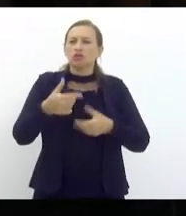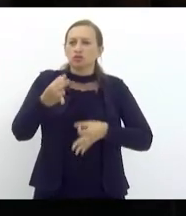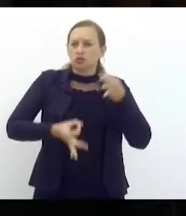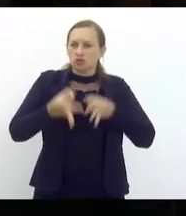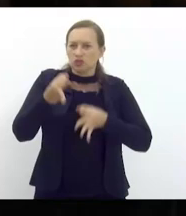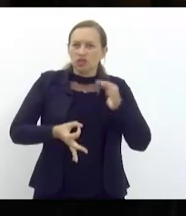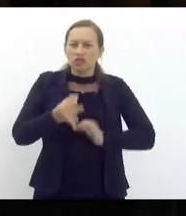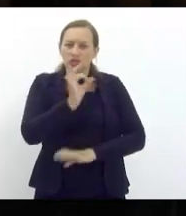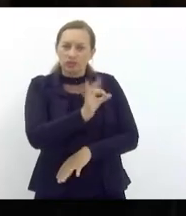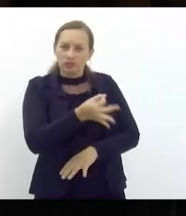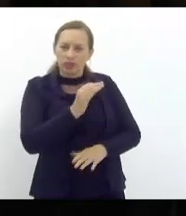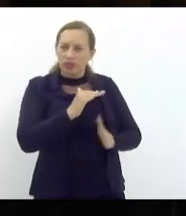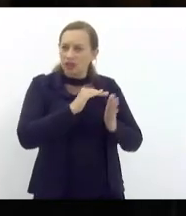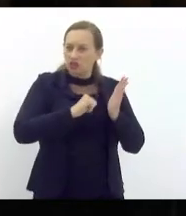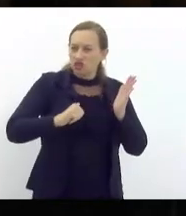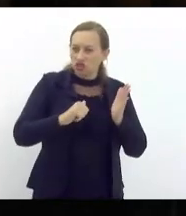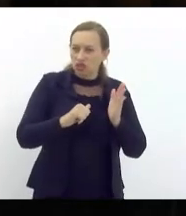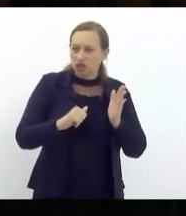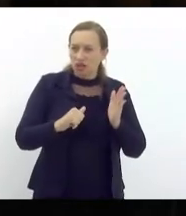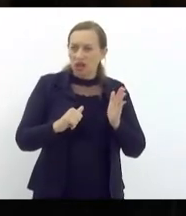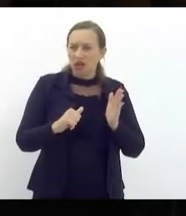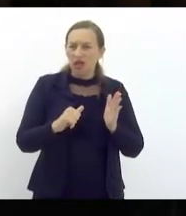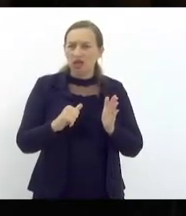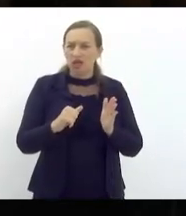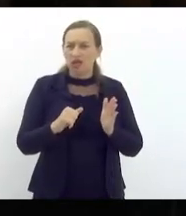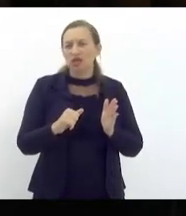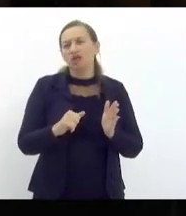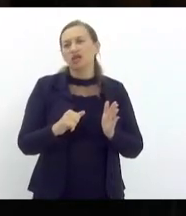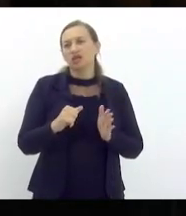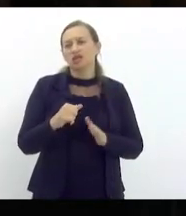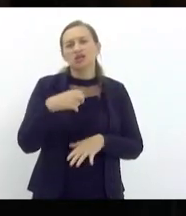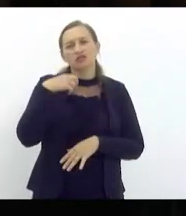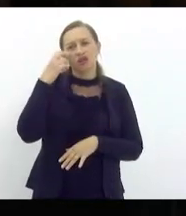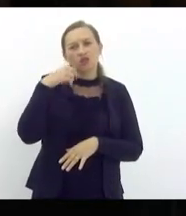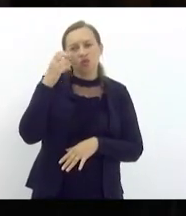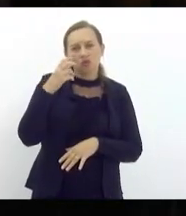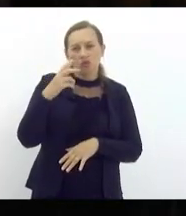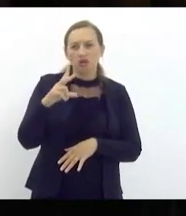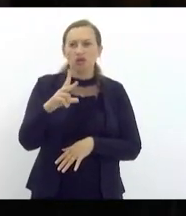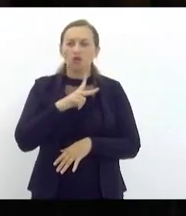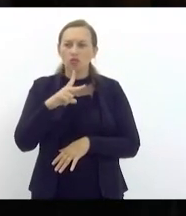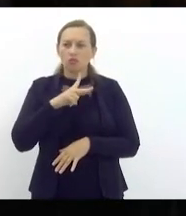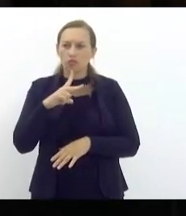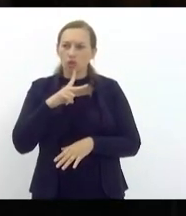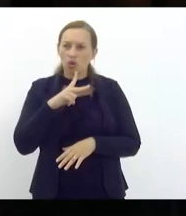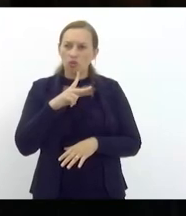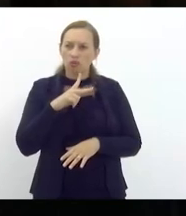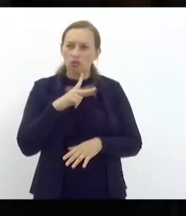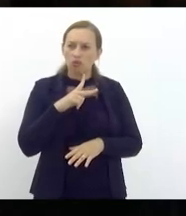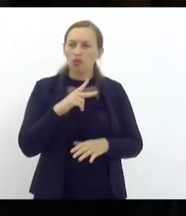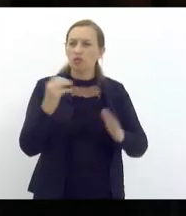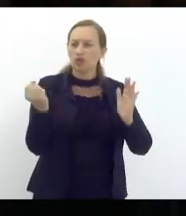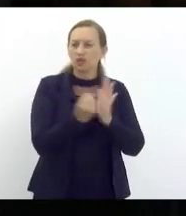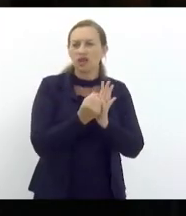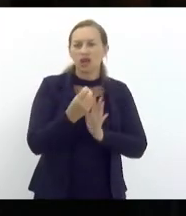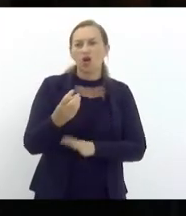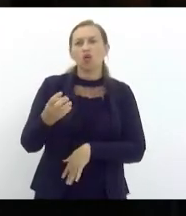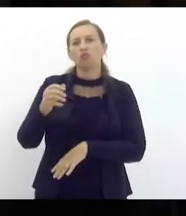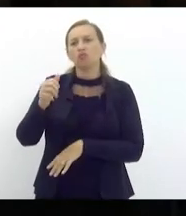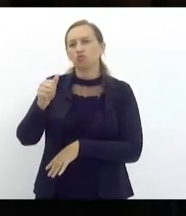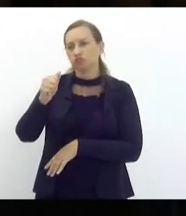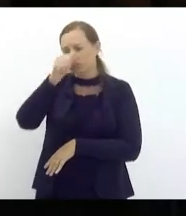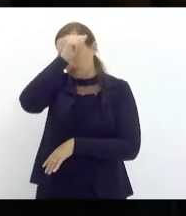necessárias para derrubar esse desrespeito a um próprio Municipal esse desrespeito a uma escola pública esse